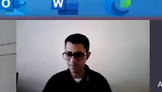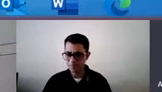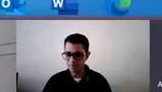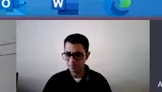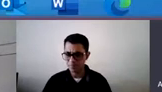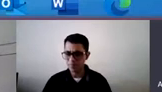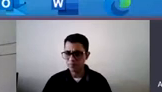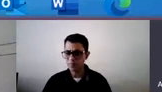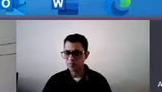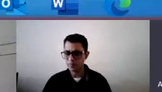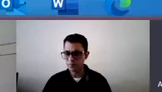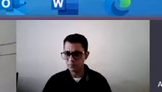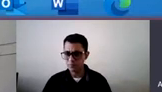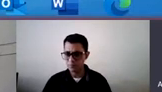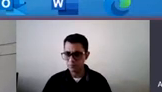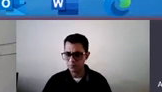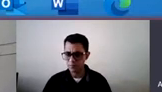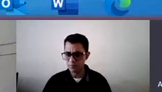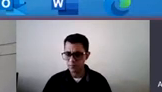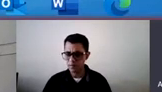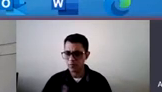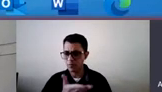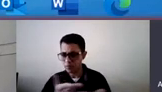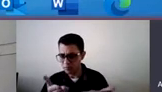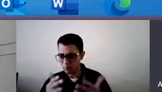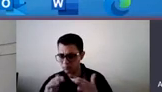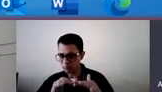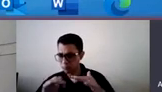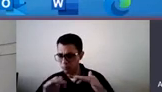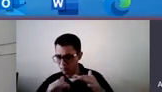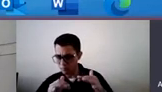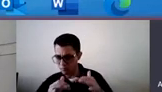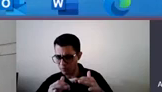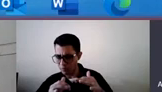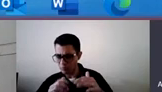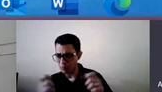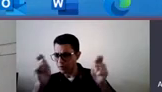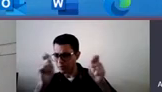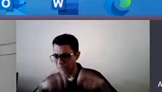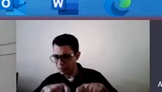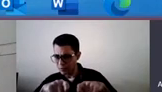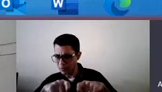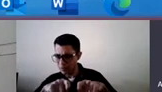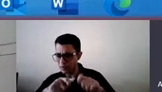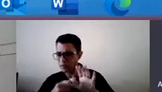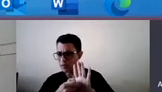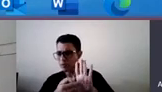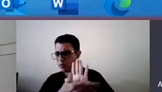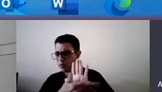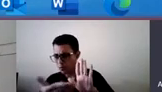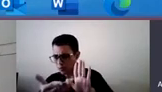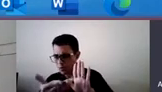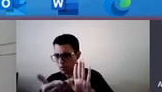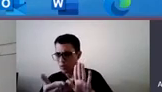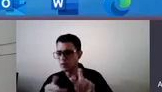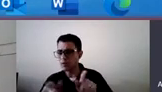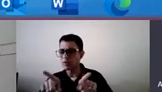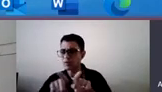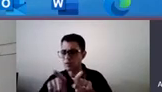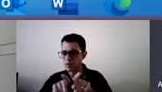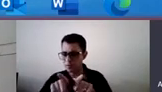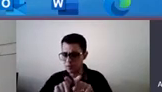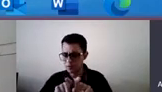apenas didática, porque é claro que quando você mobiliza uma competência, coloca uma competência em ação, você coloca